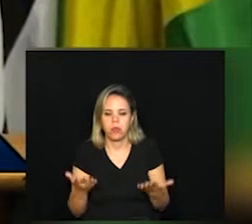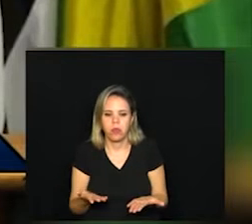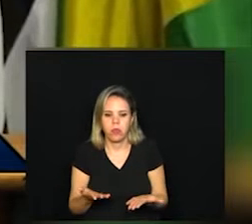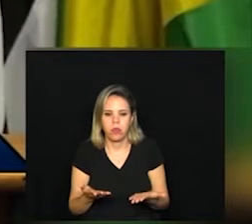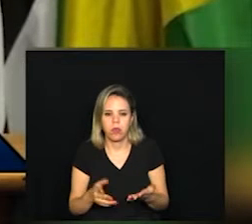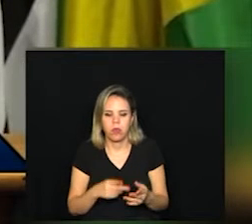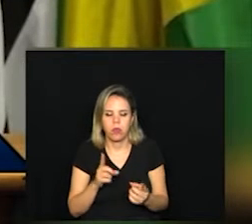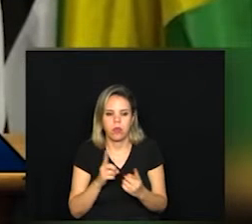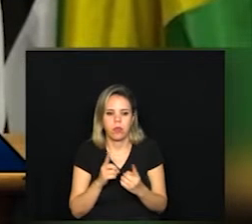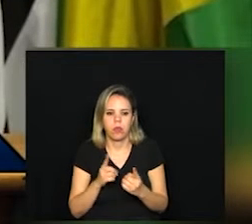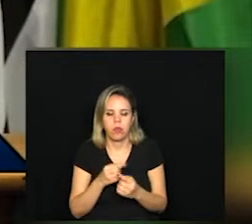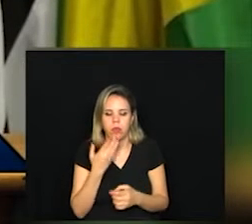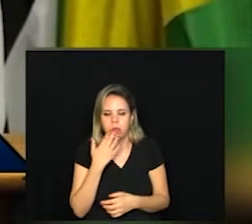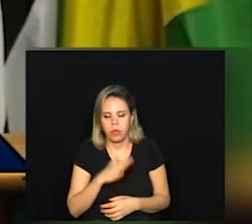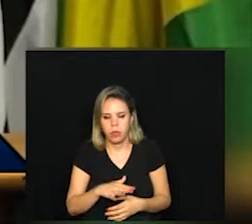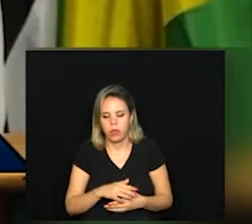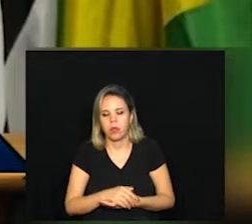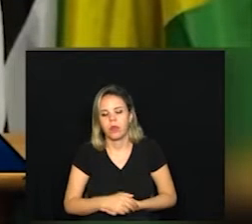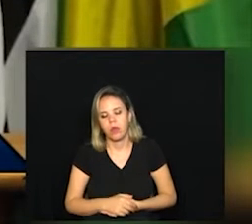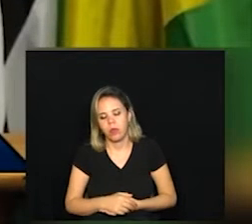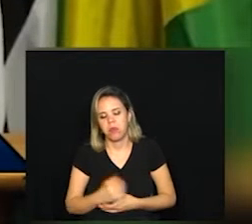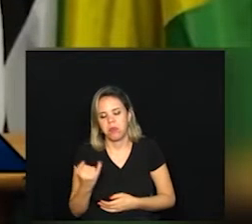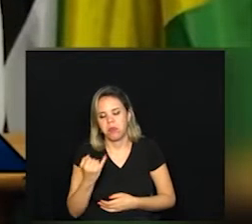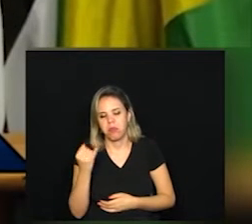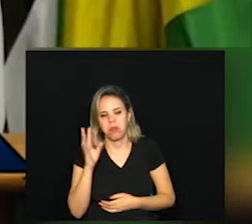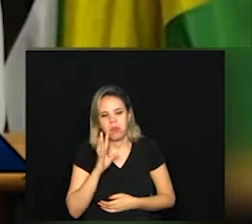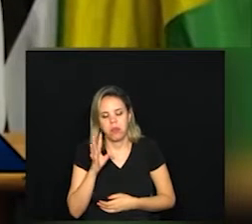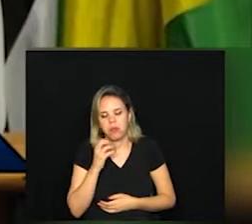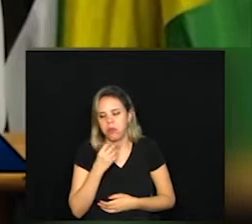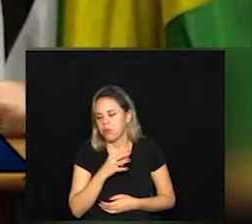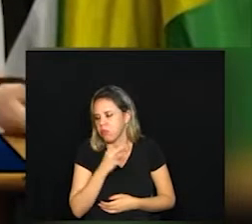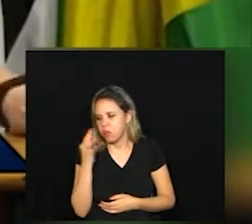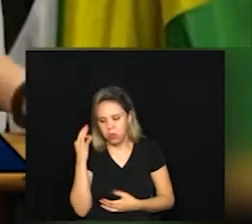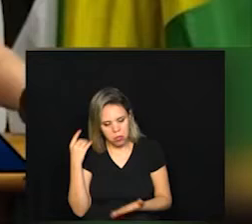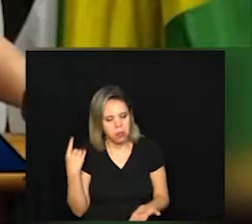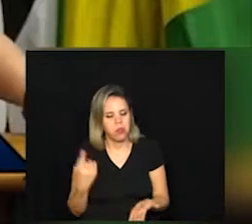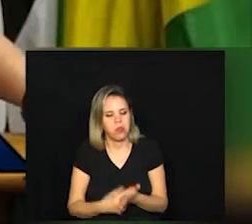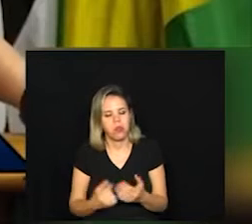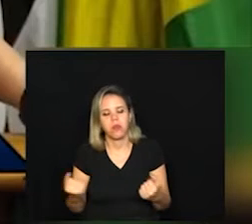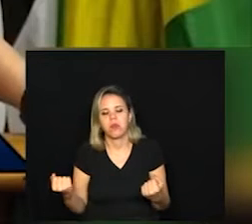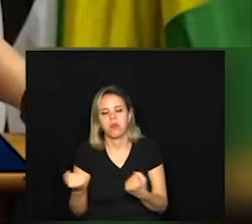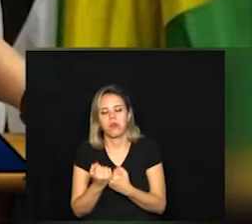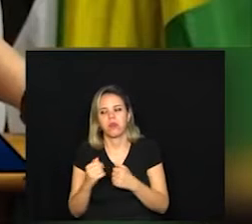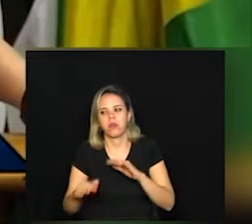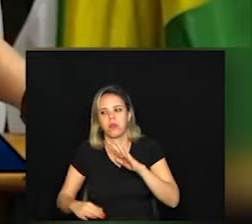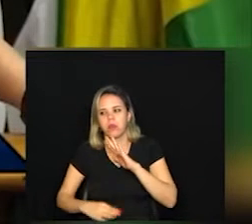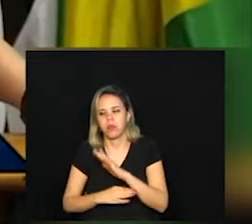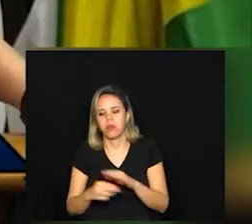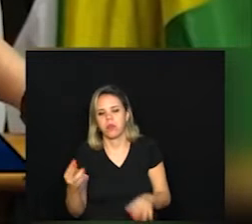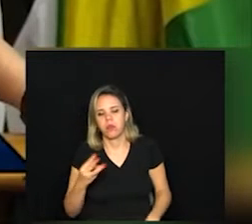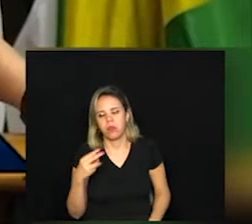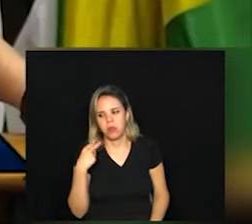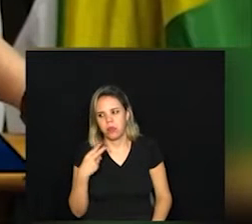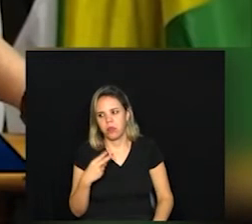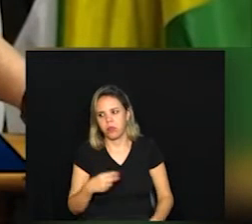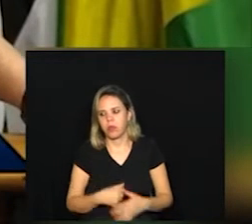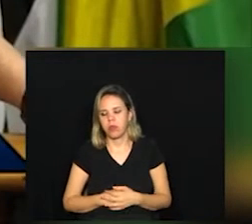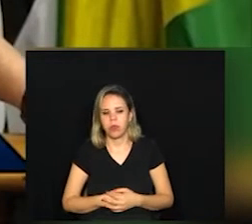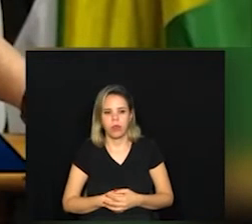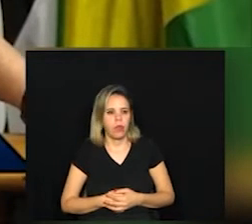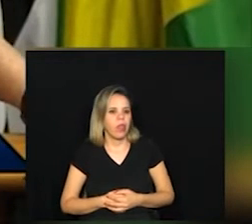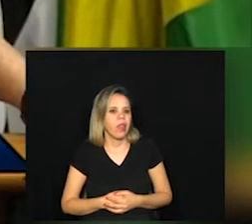especificamente para pediatria. Isso é muito importante. Conte com o apoio da Câmara, dos 33 vereadores,